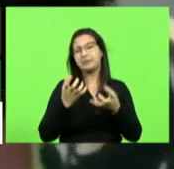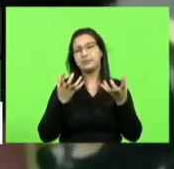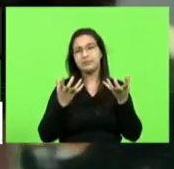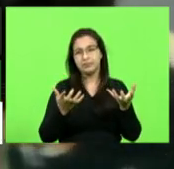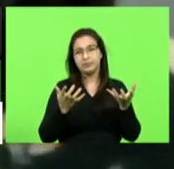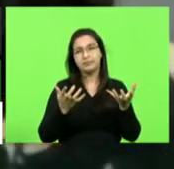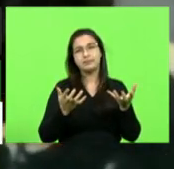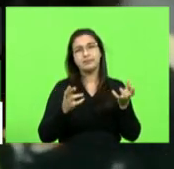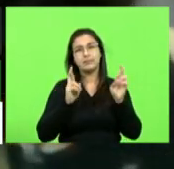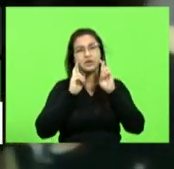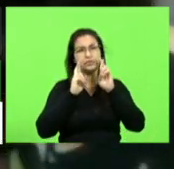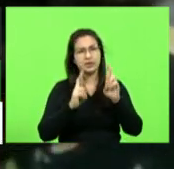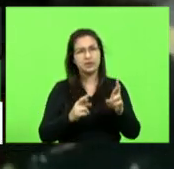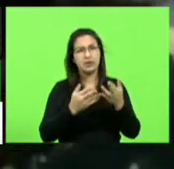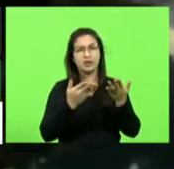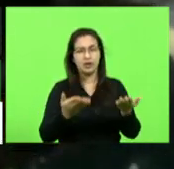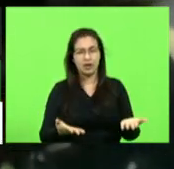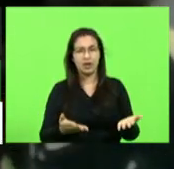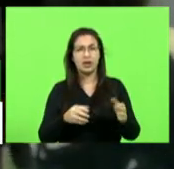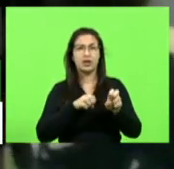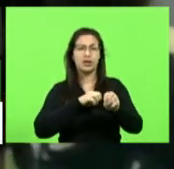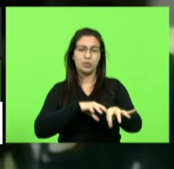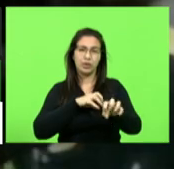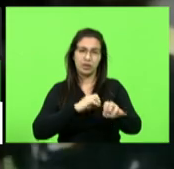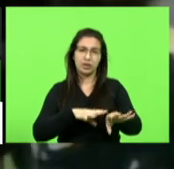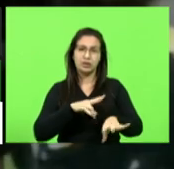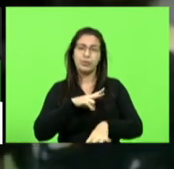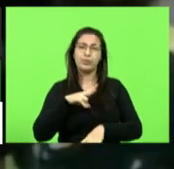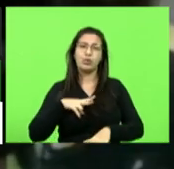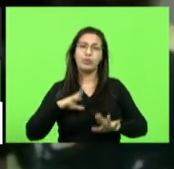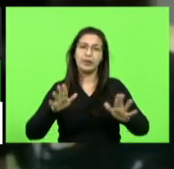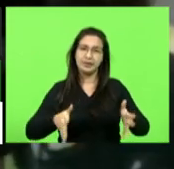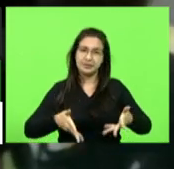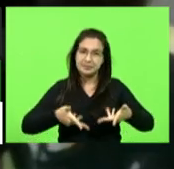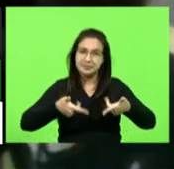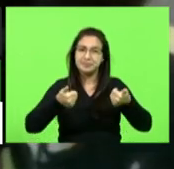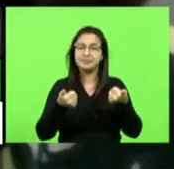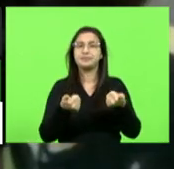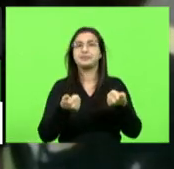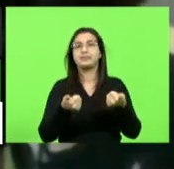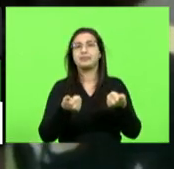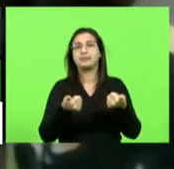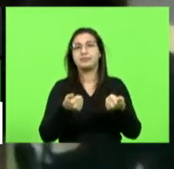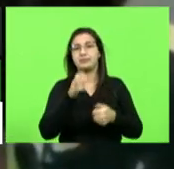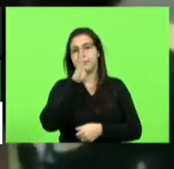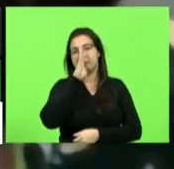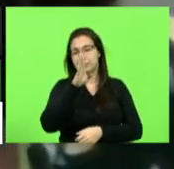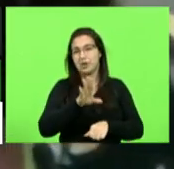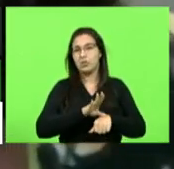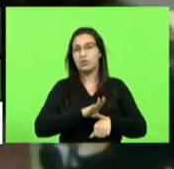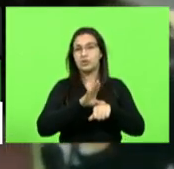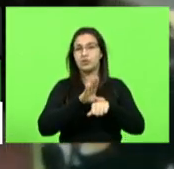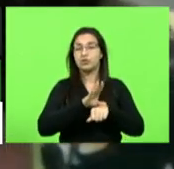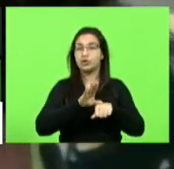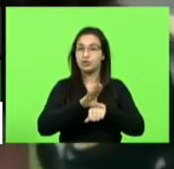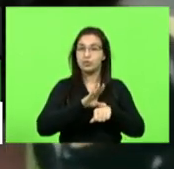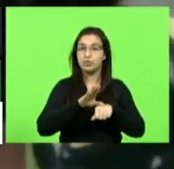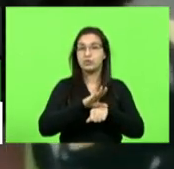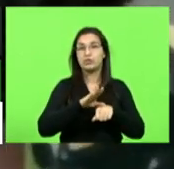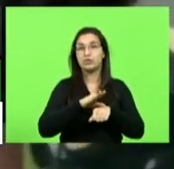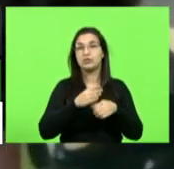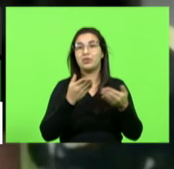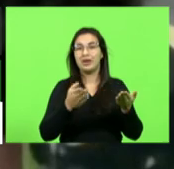dessas categorias com a educação pública de qualidade e com o princípio constitucional de que a criança é